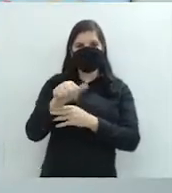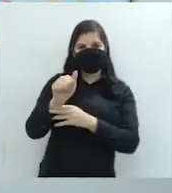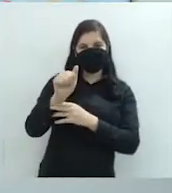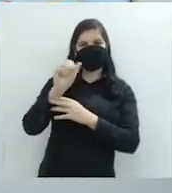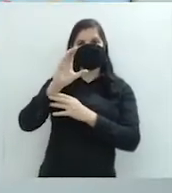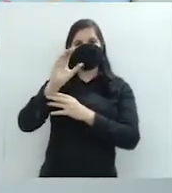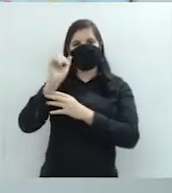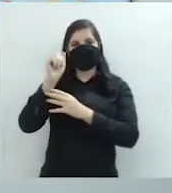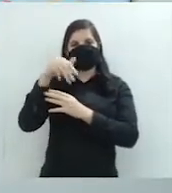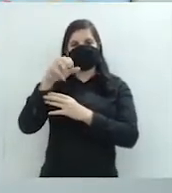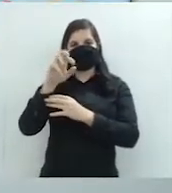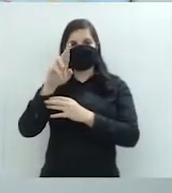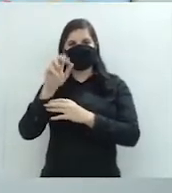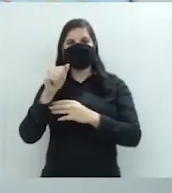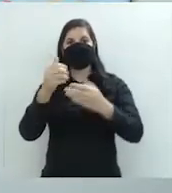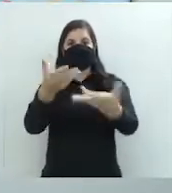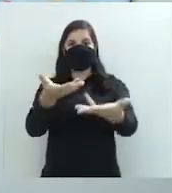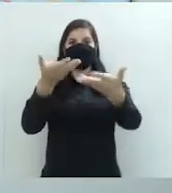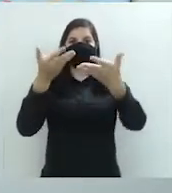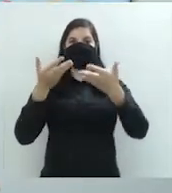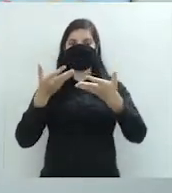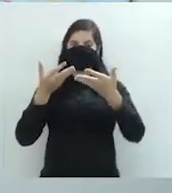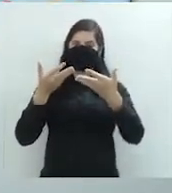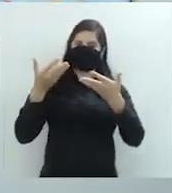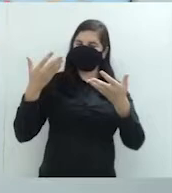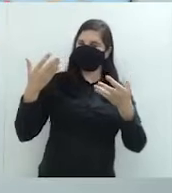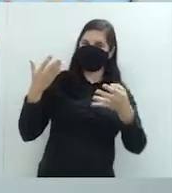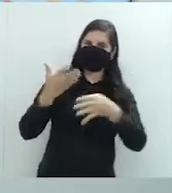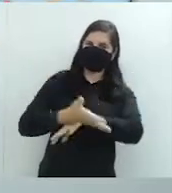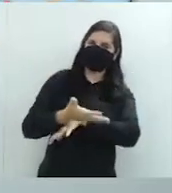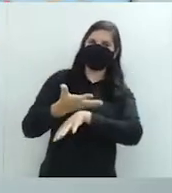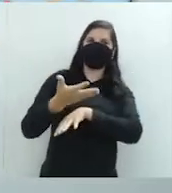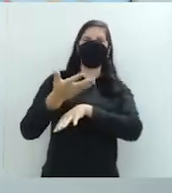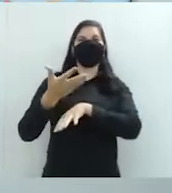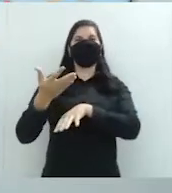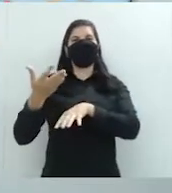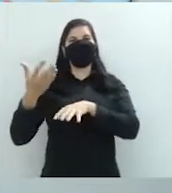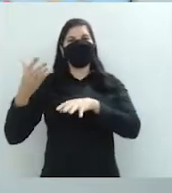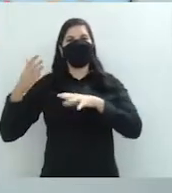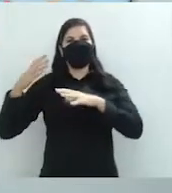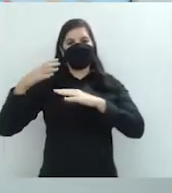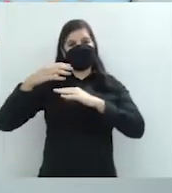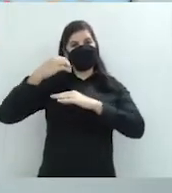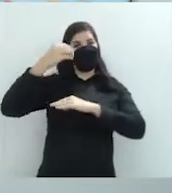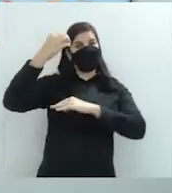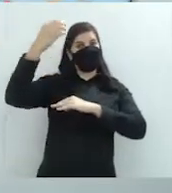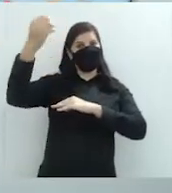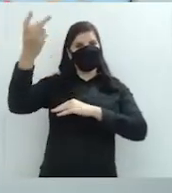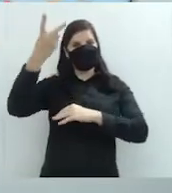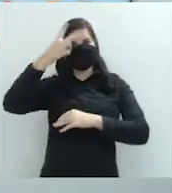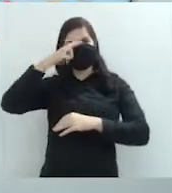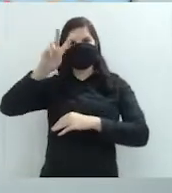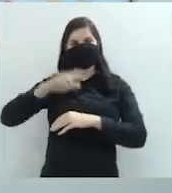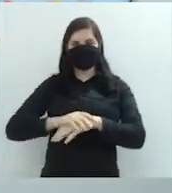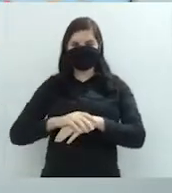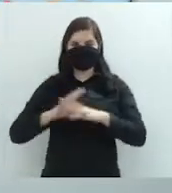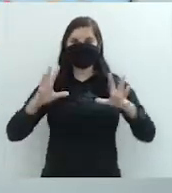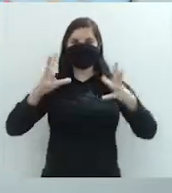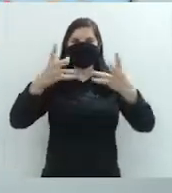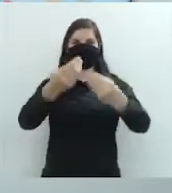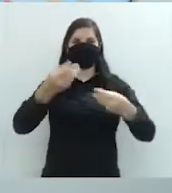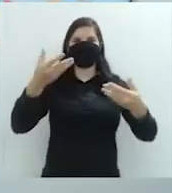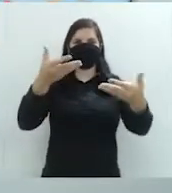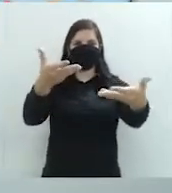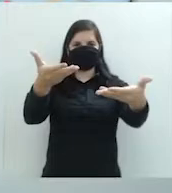Dornelas, vos convido a entrar na nossa nave da história. Vocês, turminha, estão